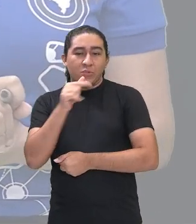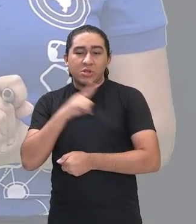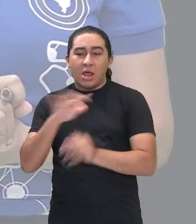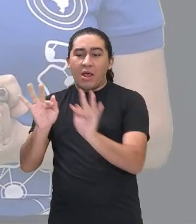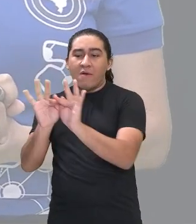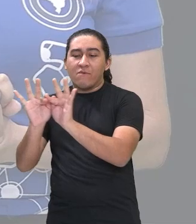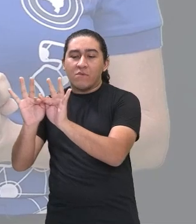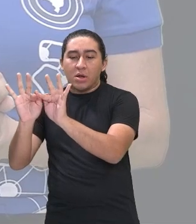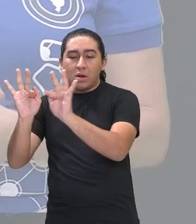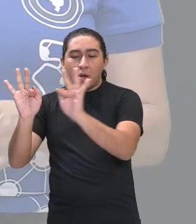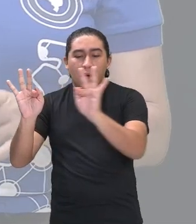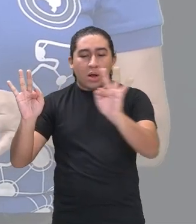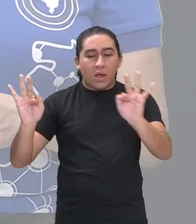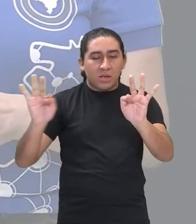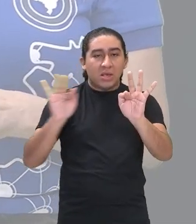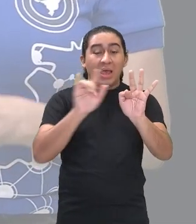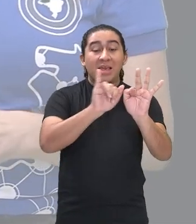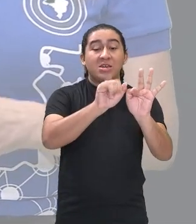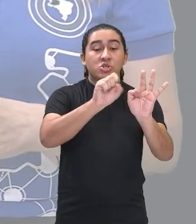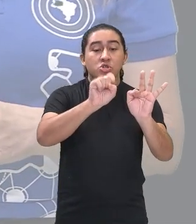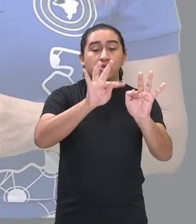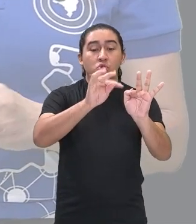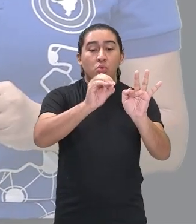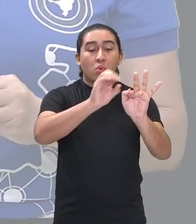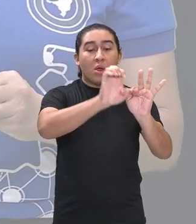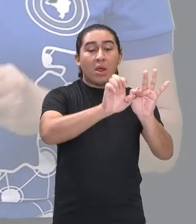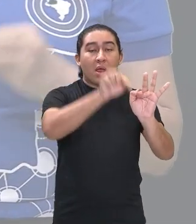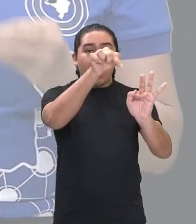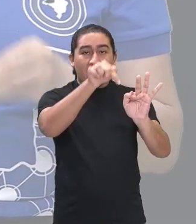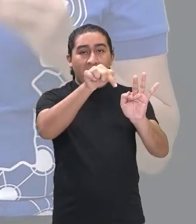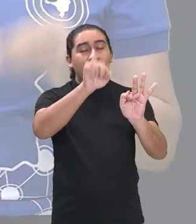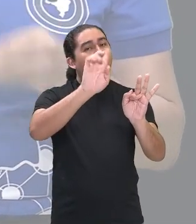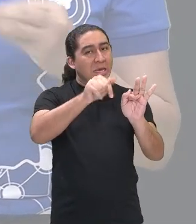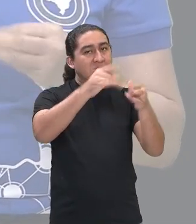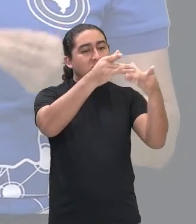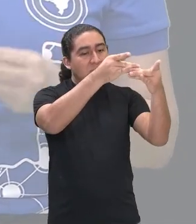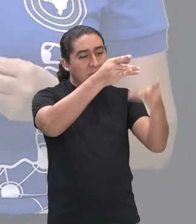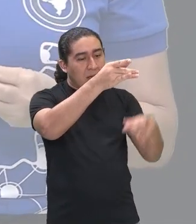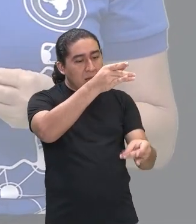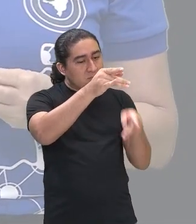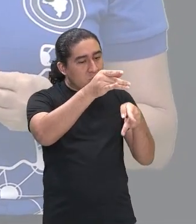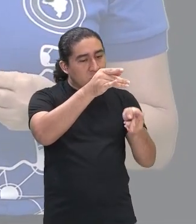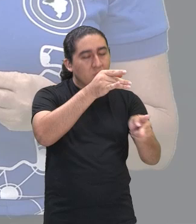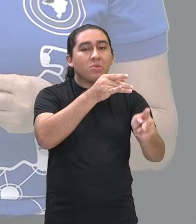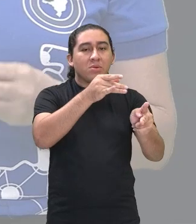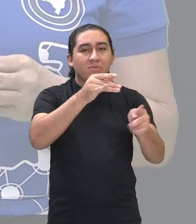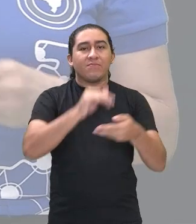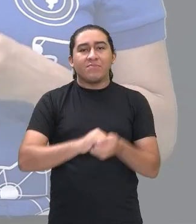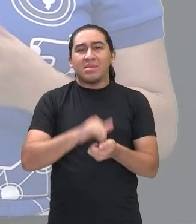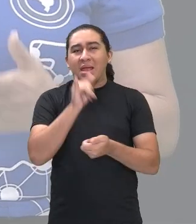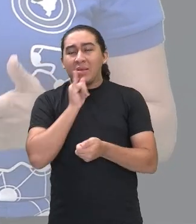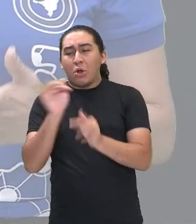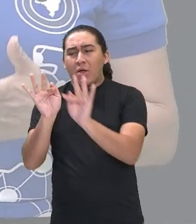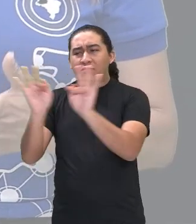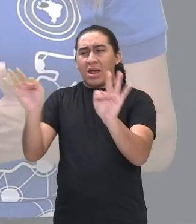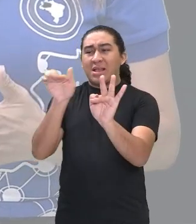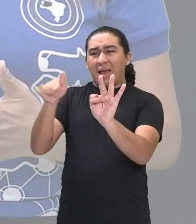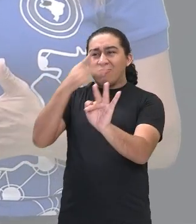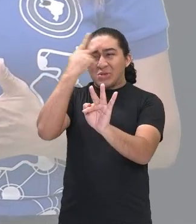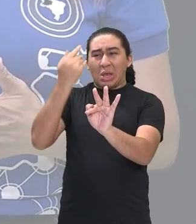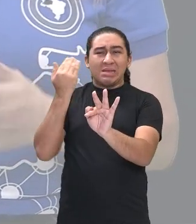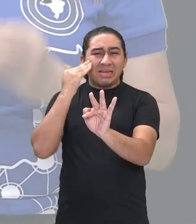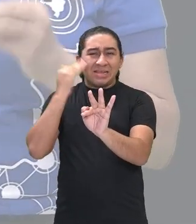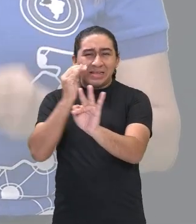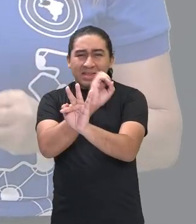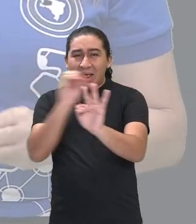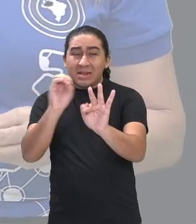lá na sua mensagem, e olha, aqui as pessoas não vão entender. Ou mesmo no texto, quando você